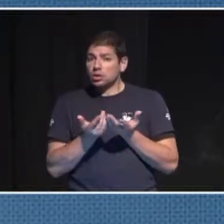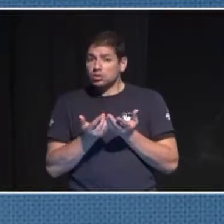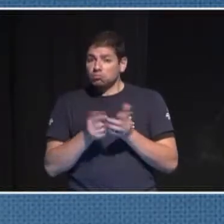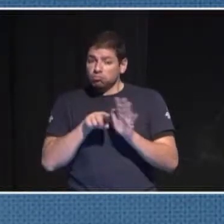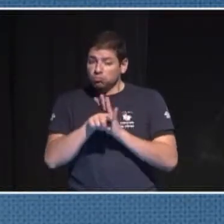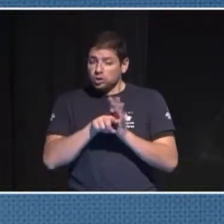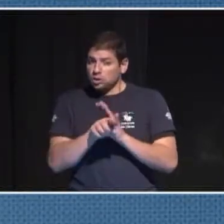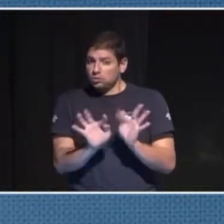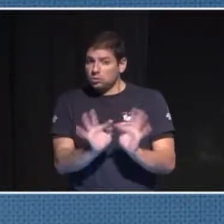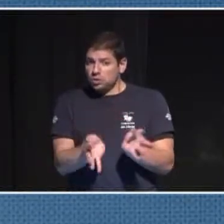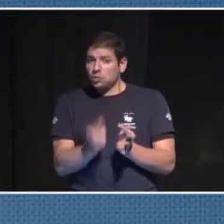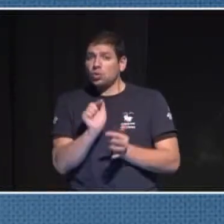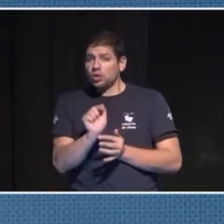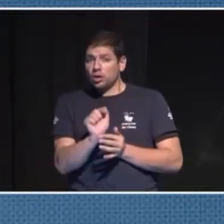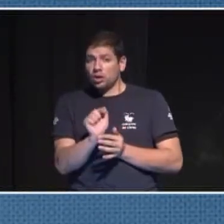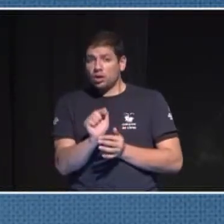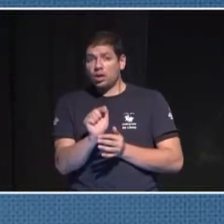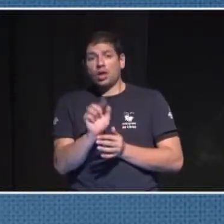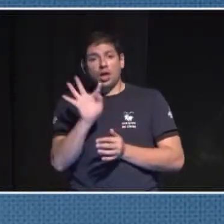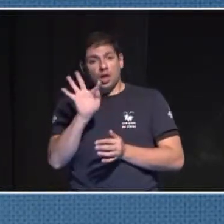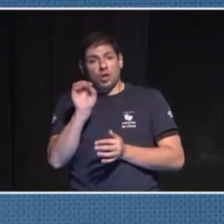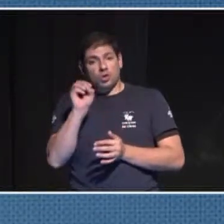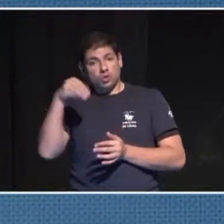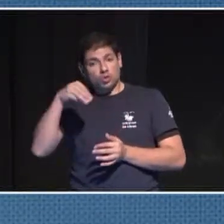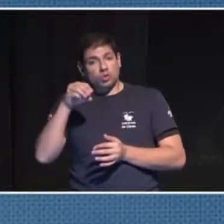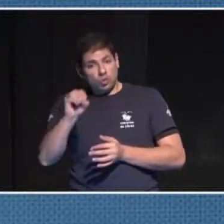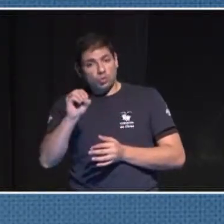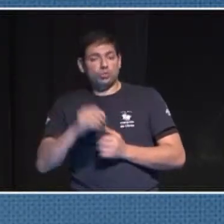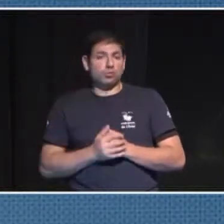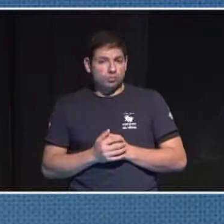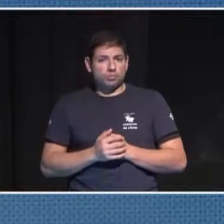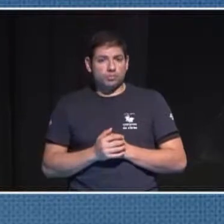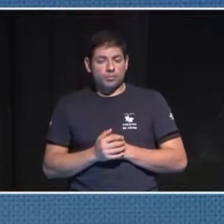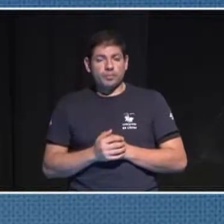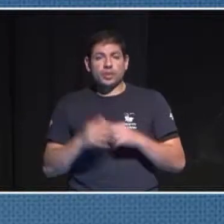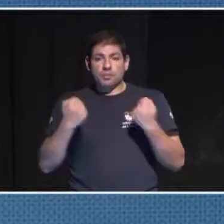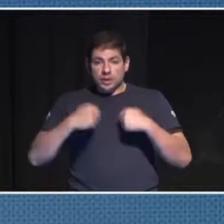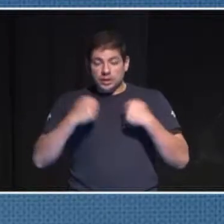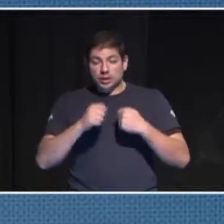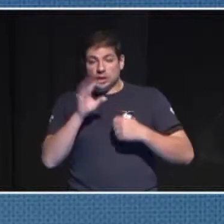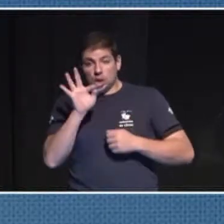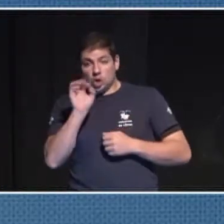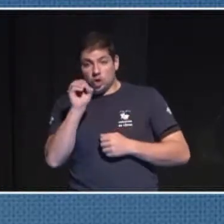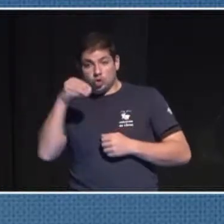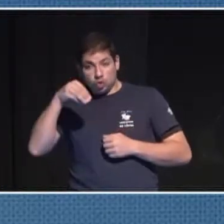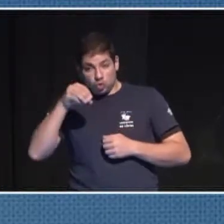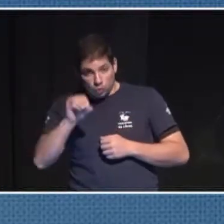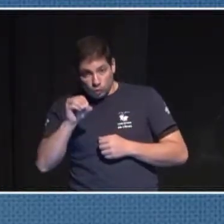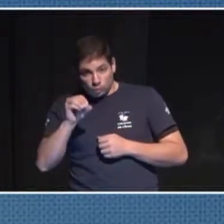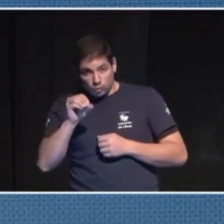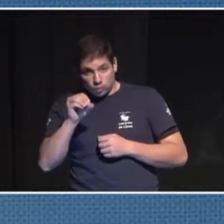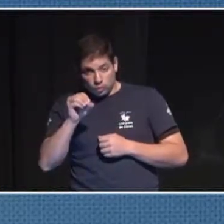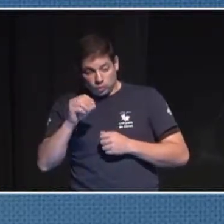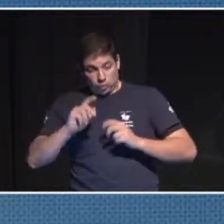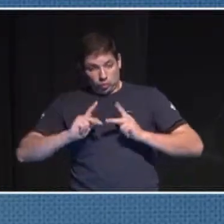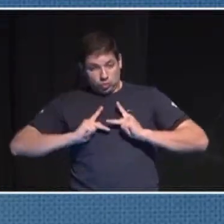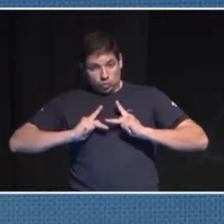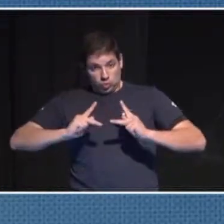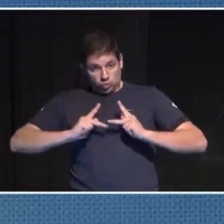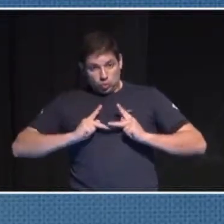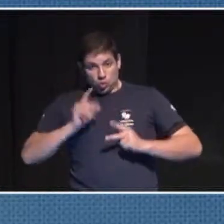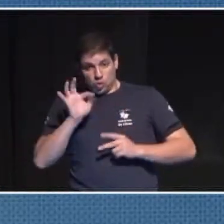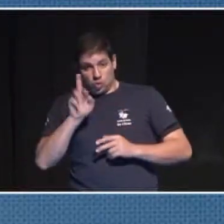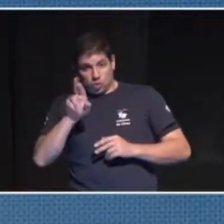resolução. Então, todo paciente deve realizar a tomografia de tórax de alta resolução para investigação da doença do